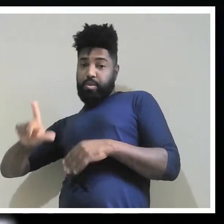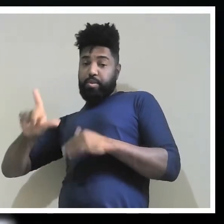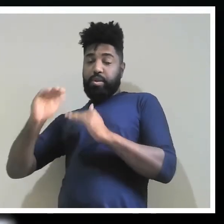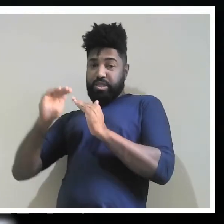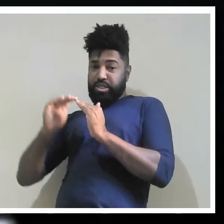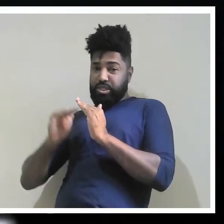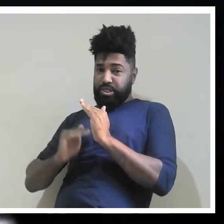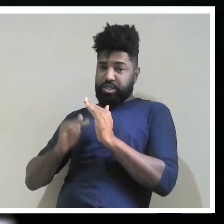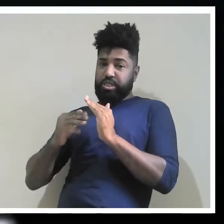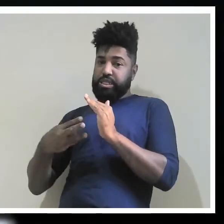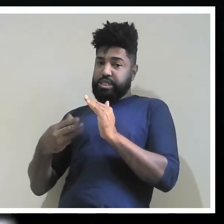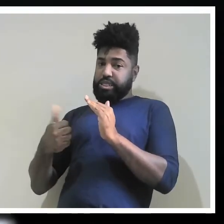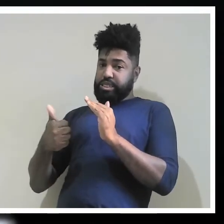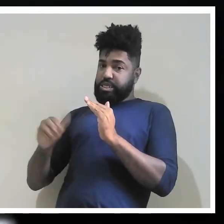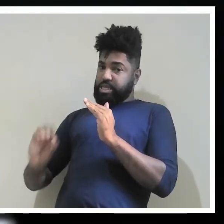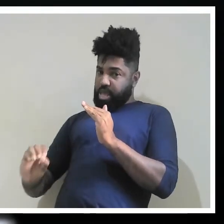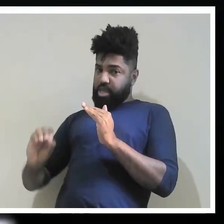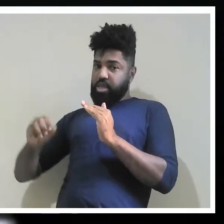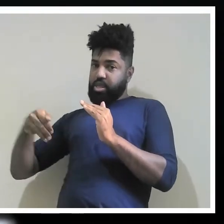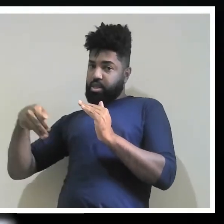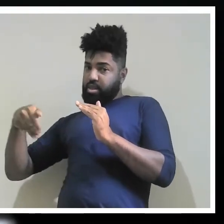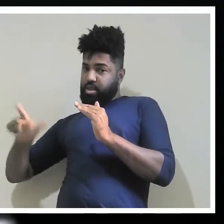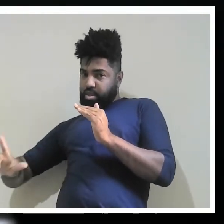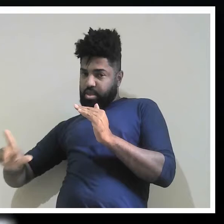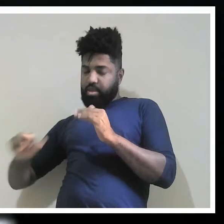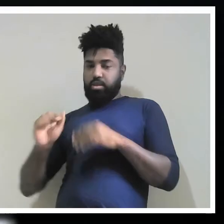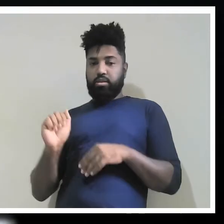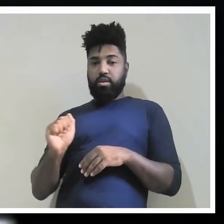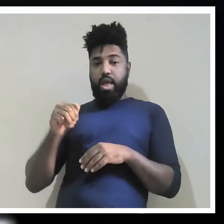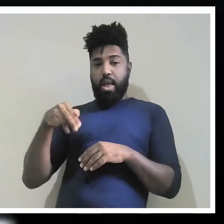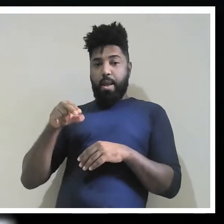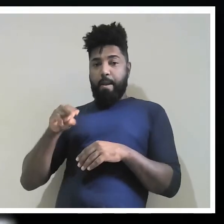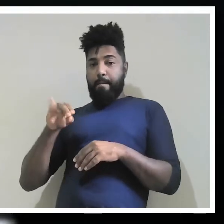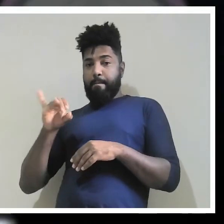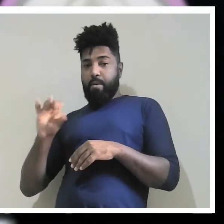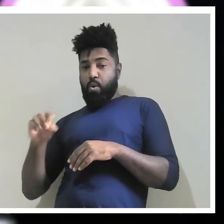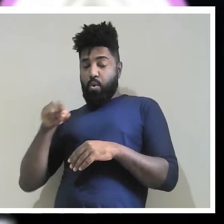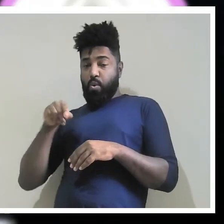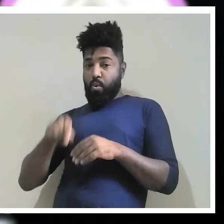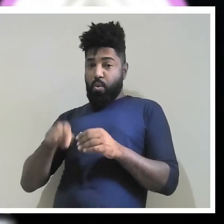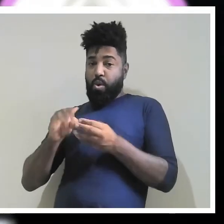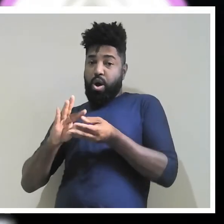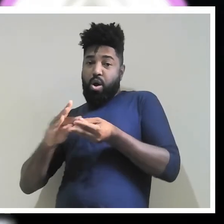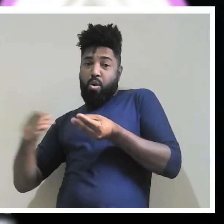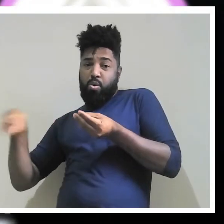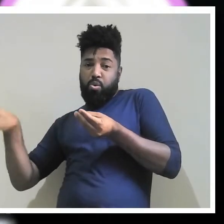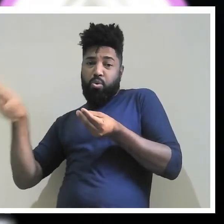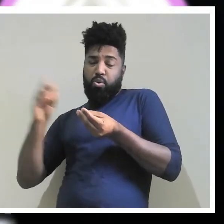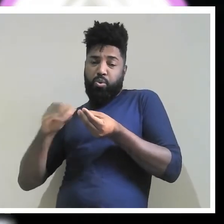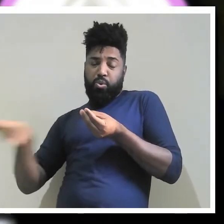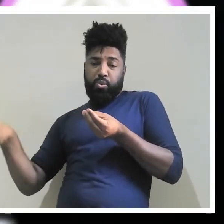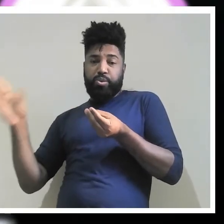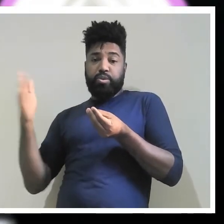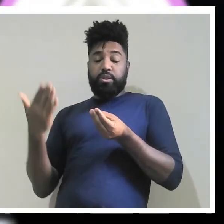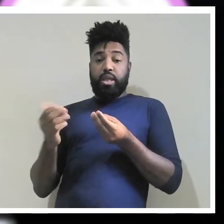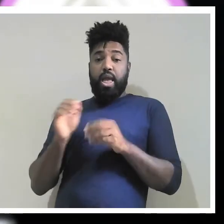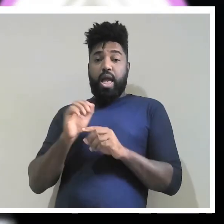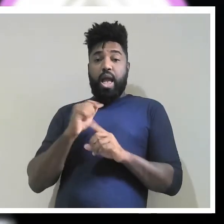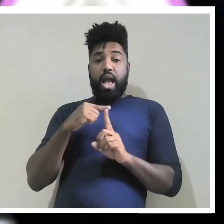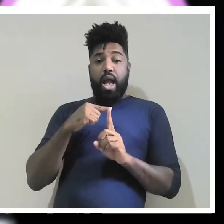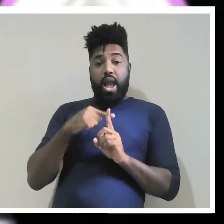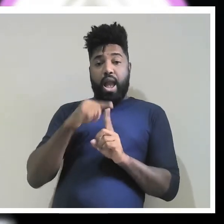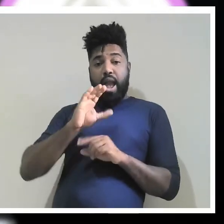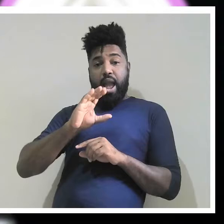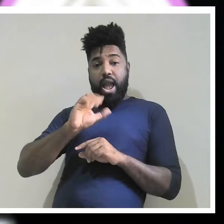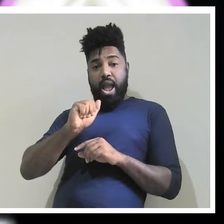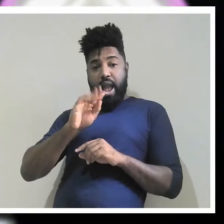300, 310 ml. É claro que uma parte de amônio que está na solução se perde nesse aquecimento, porque o cátion amônio acaba se